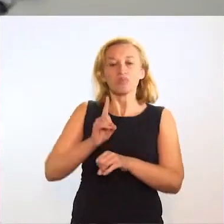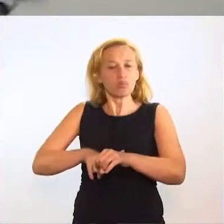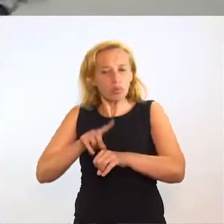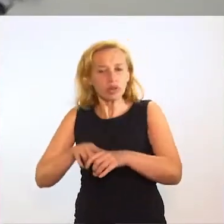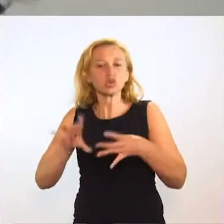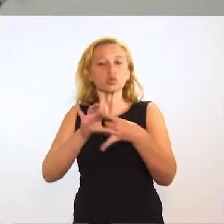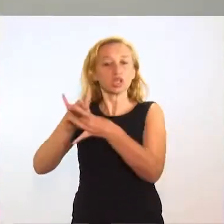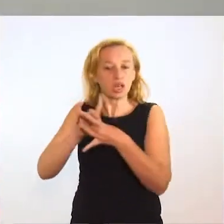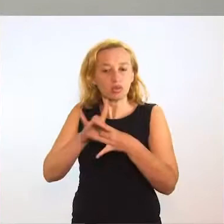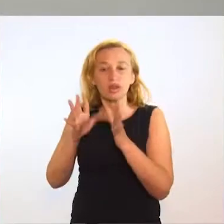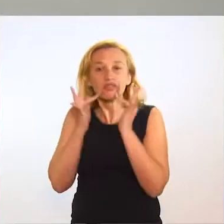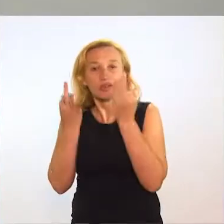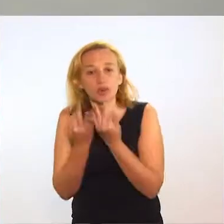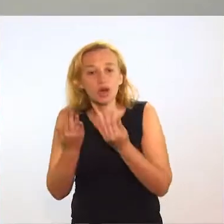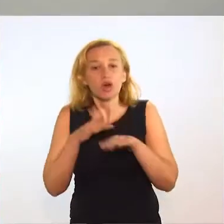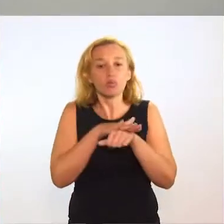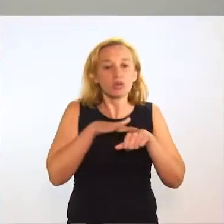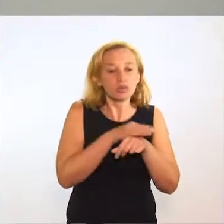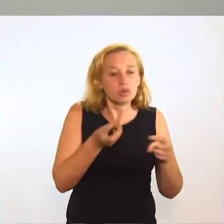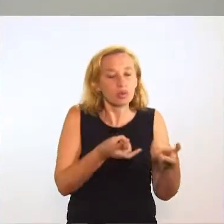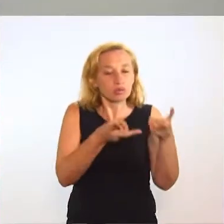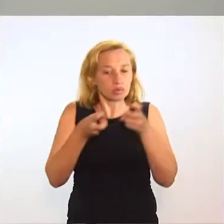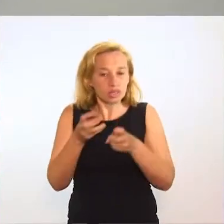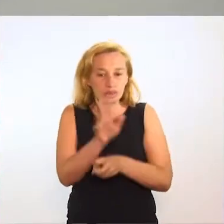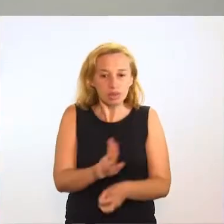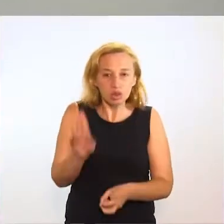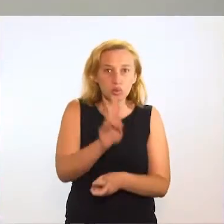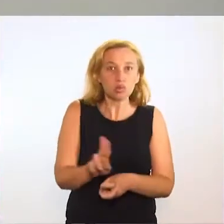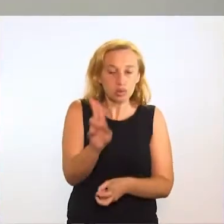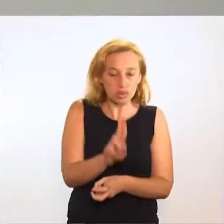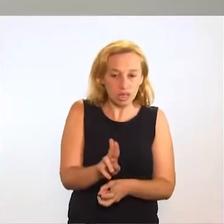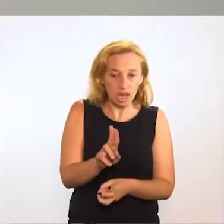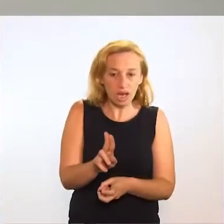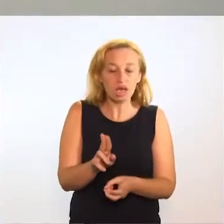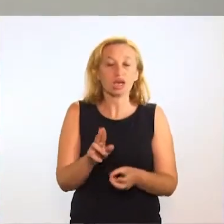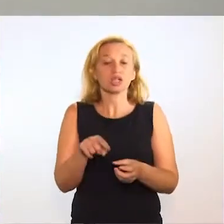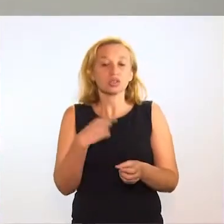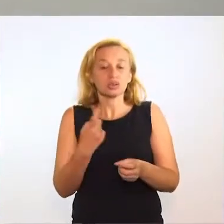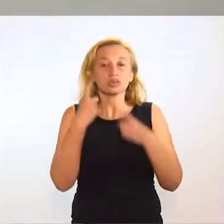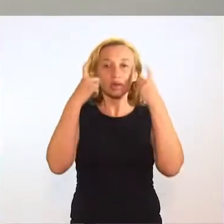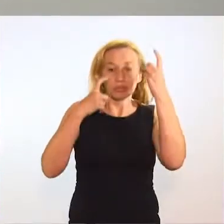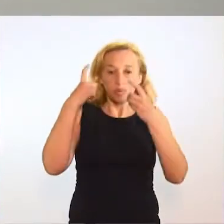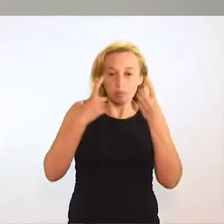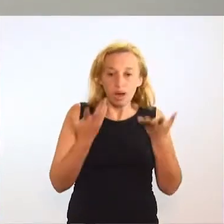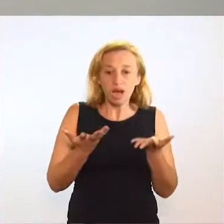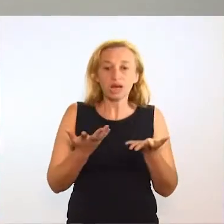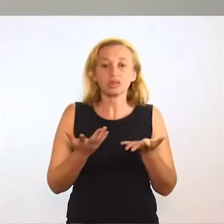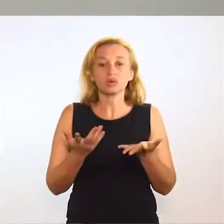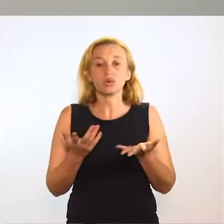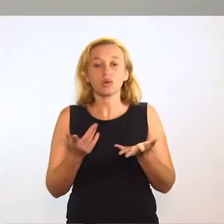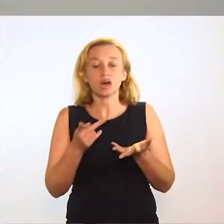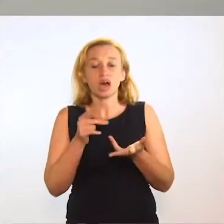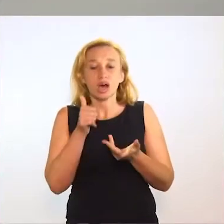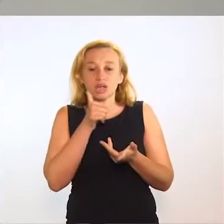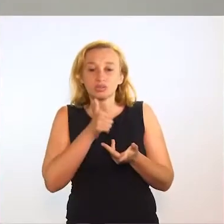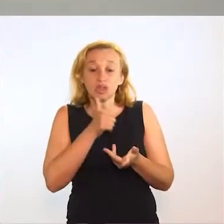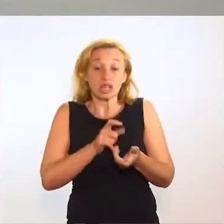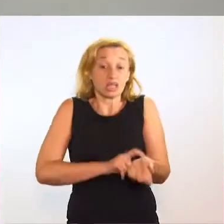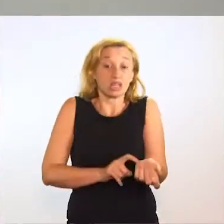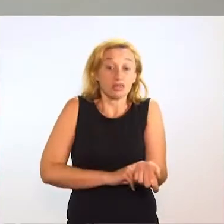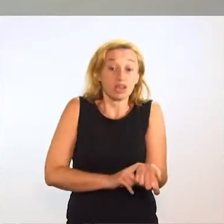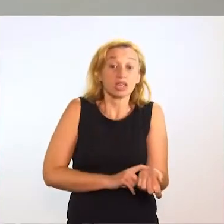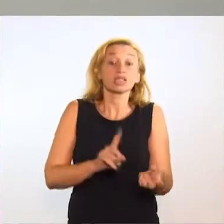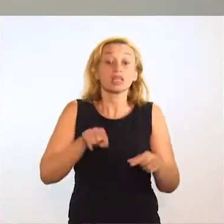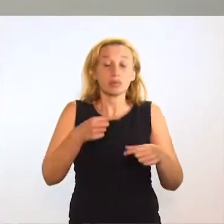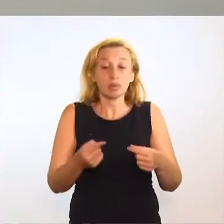estar unida. A gente começou a usar e perceber que a gente tinha uma questão de... Elas estavam muito preocupadas, muito ansiosas, e a gente